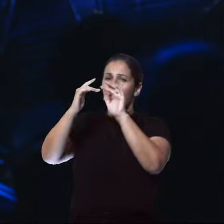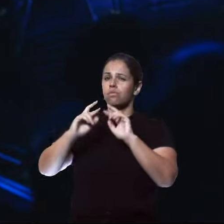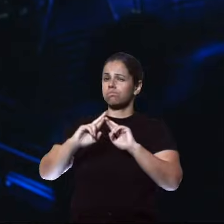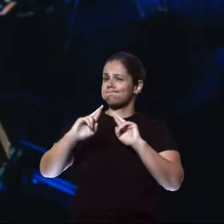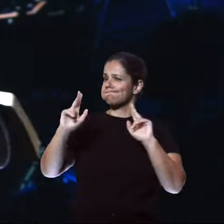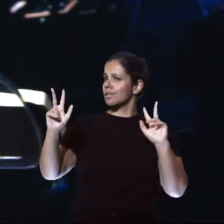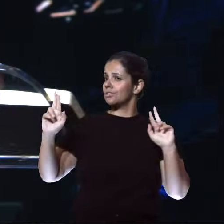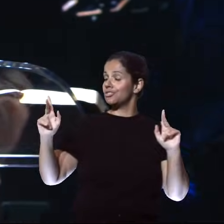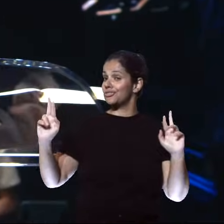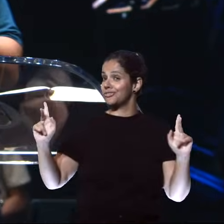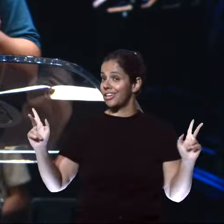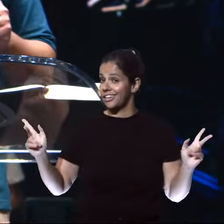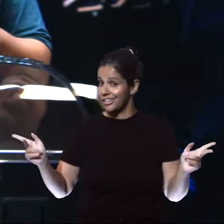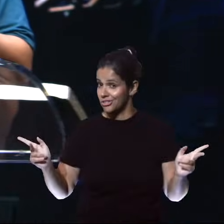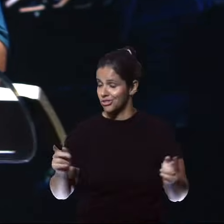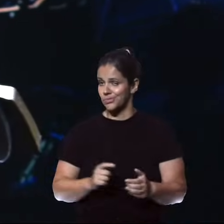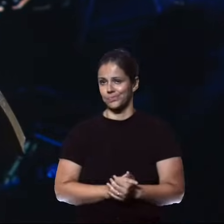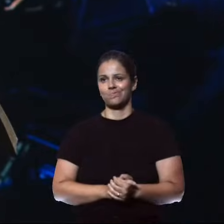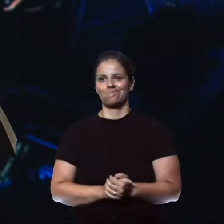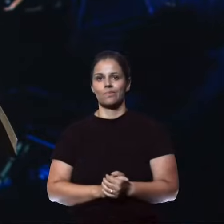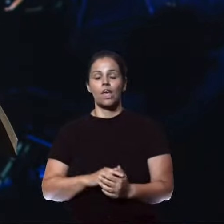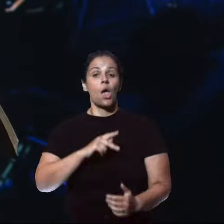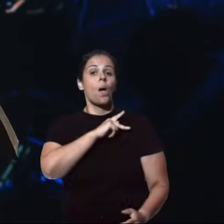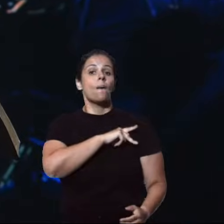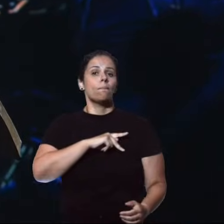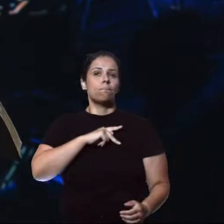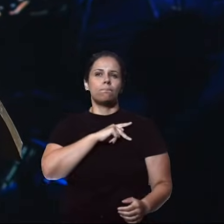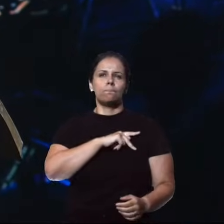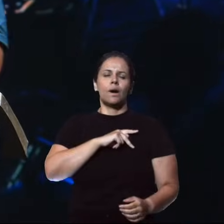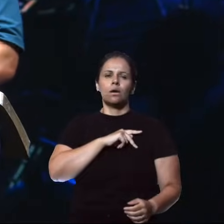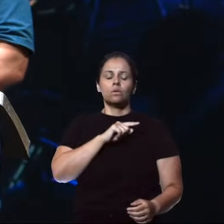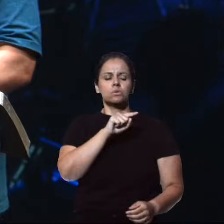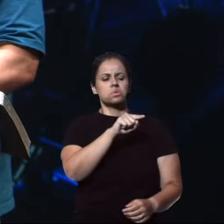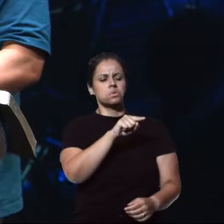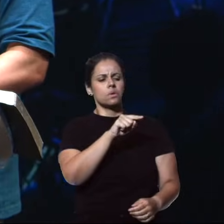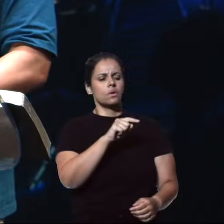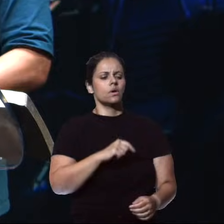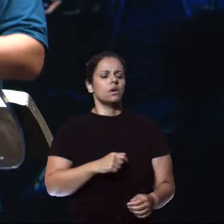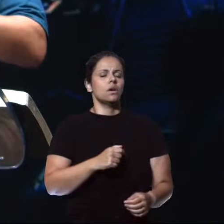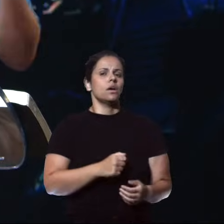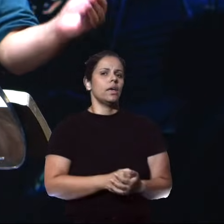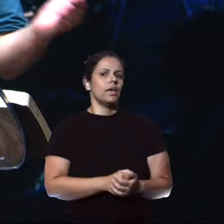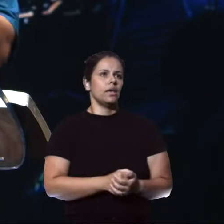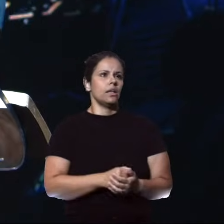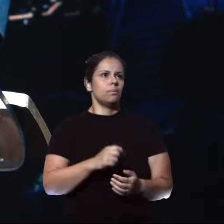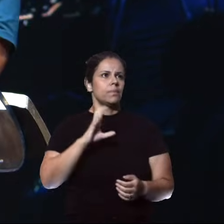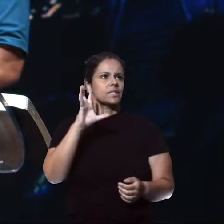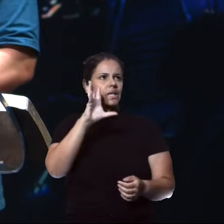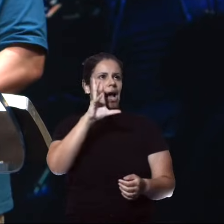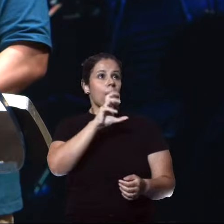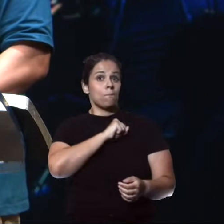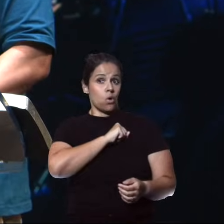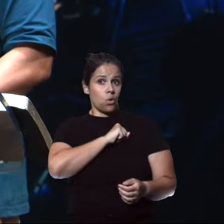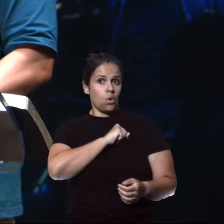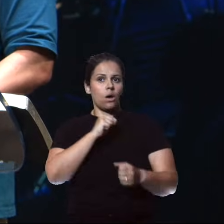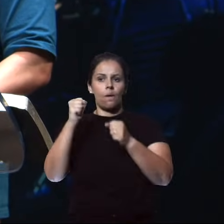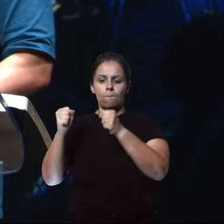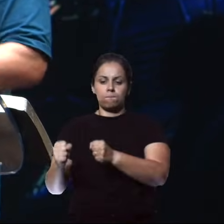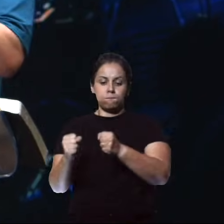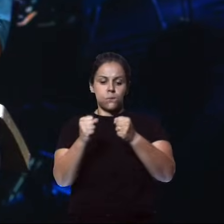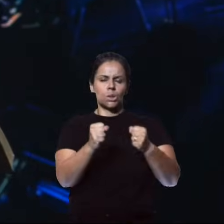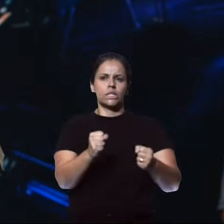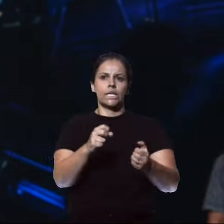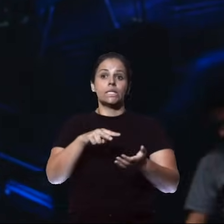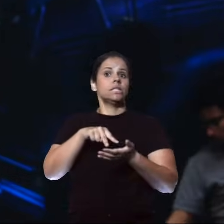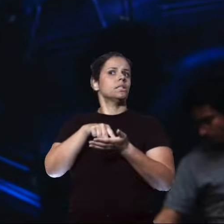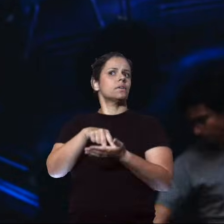no seu comentário, João Calvino afirma que Paulo acha necessário adicionar aqui amor, além de poder e equilíbrio, para diferenciar